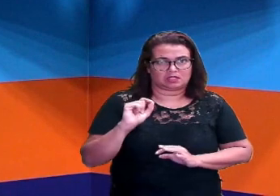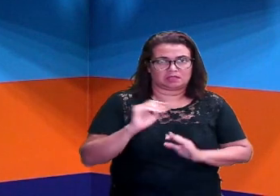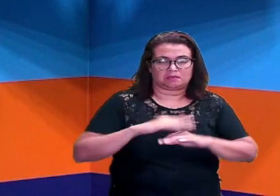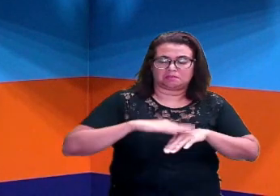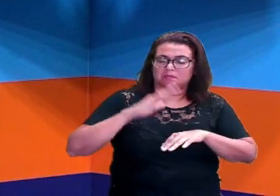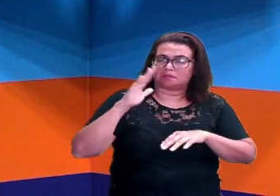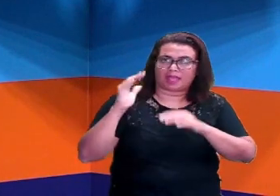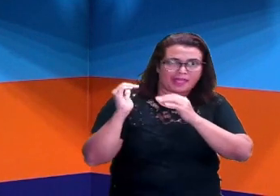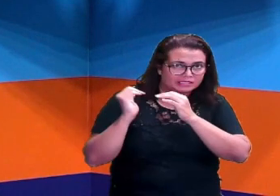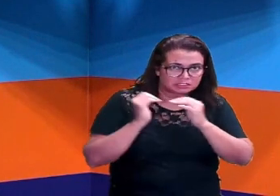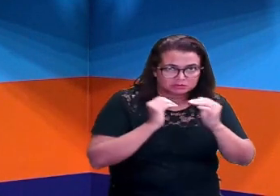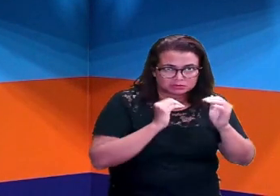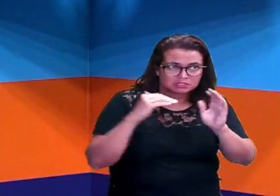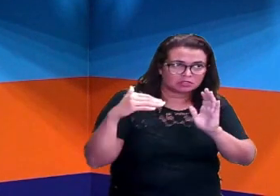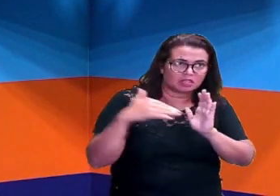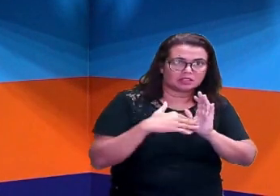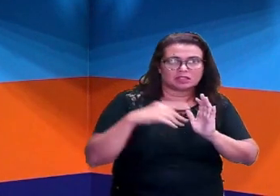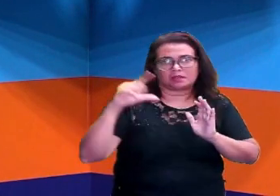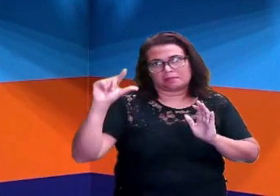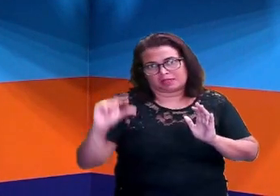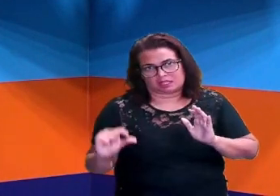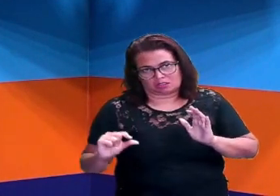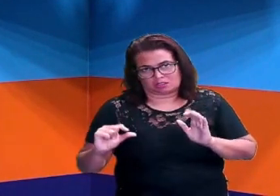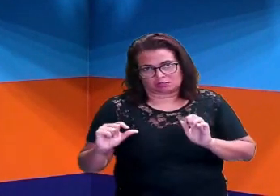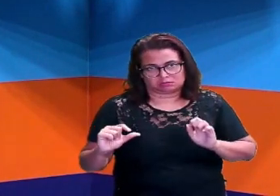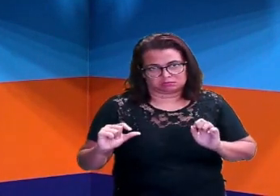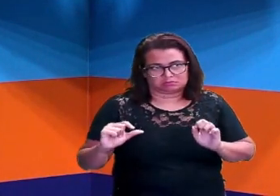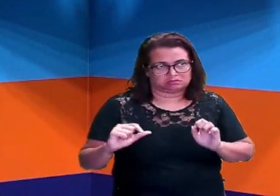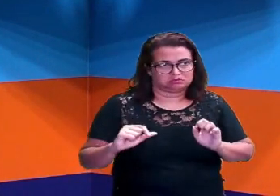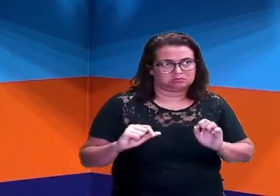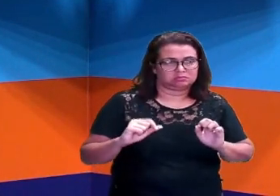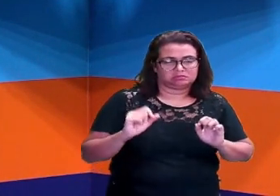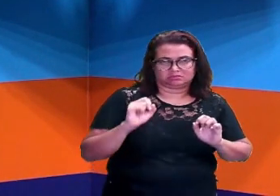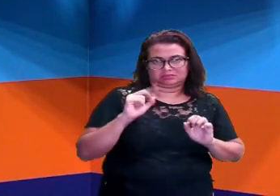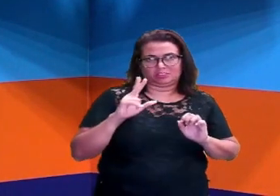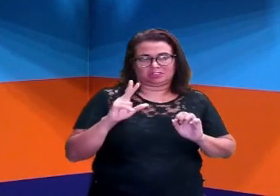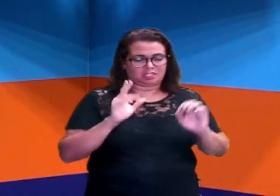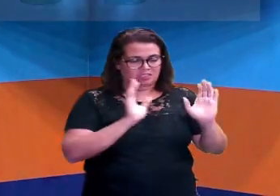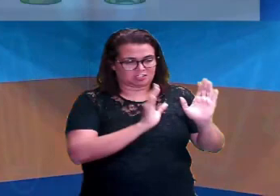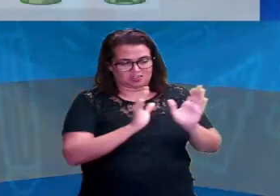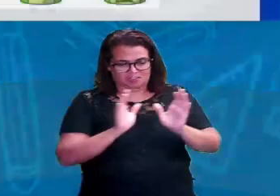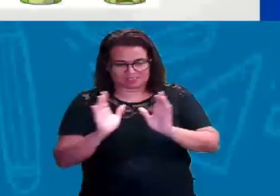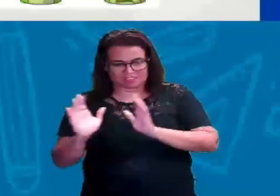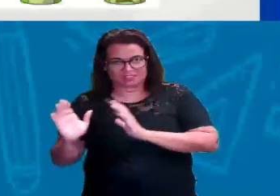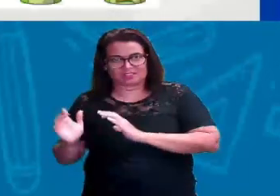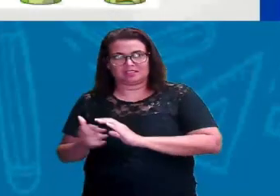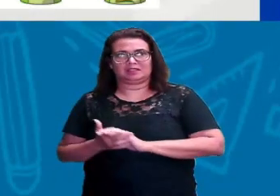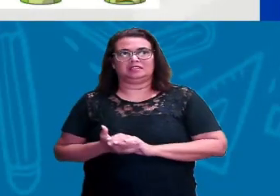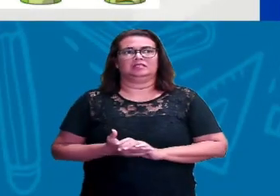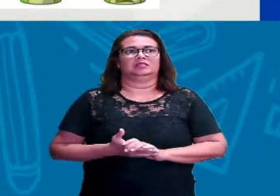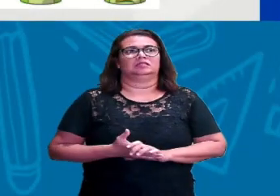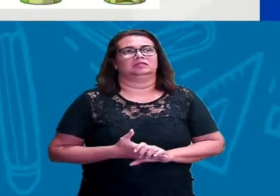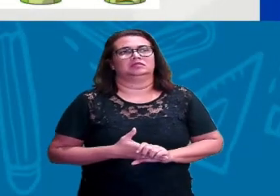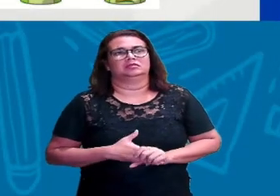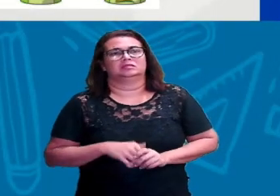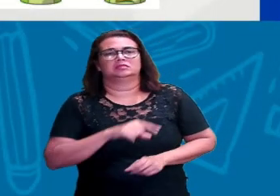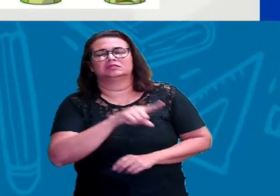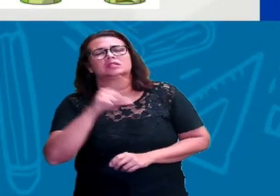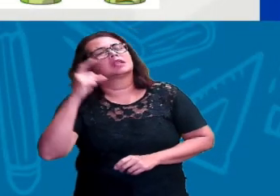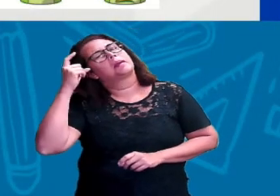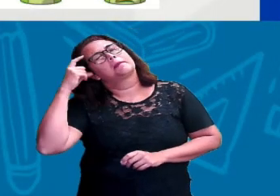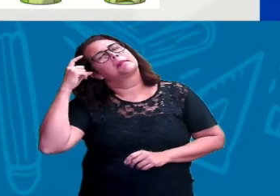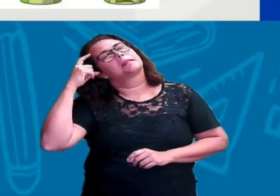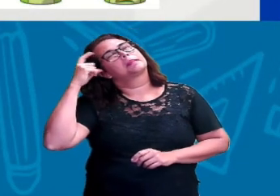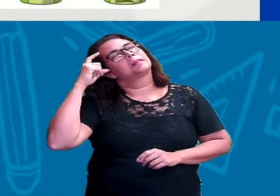milho até a que cabe menos milho, ok? Então, vamos identificar isso aí, pensa